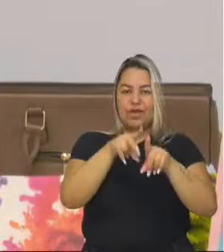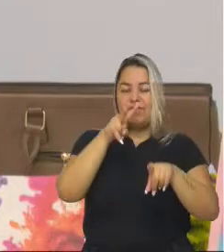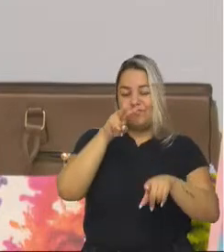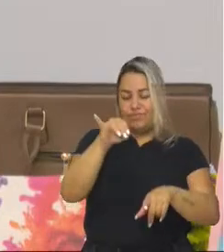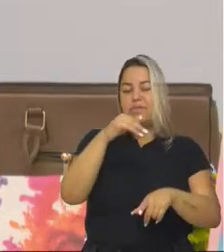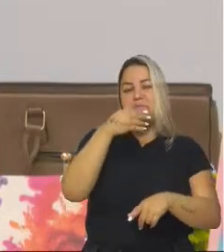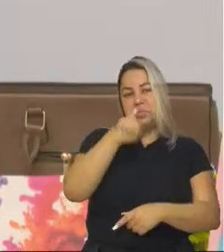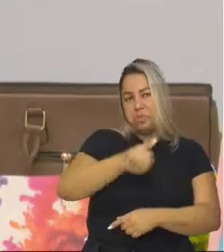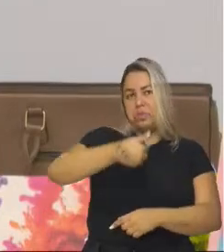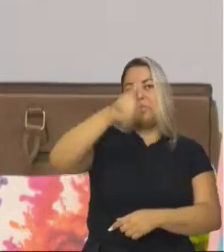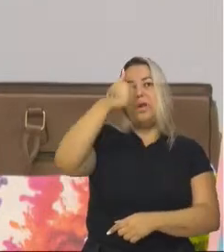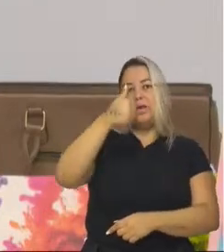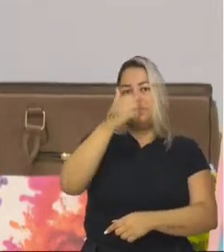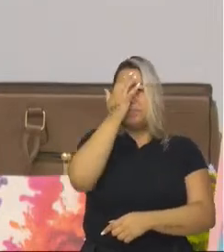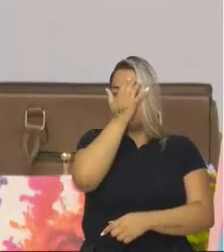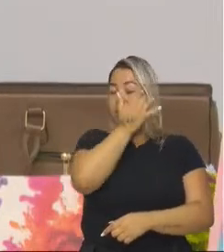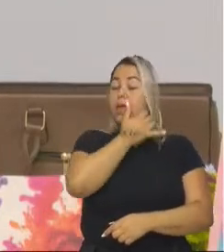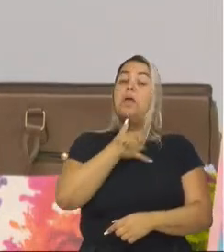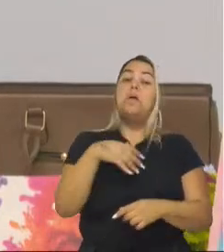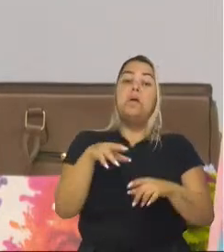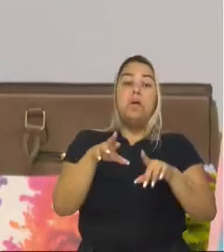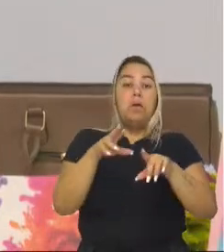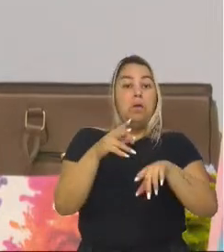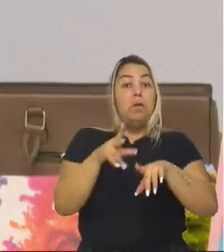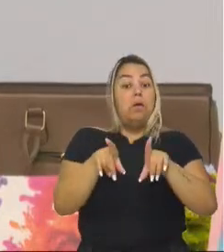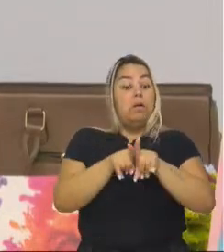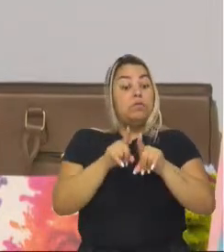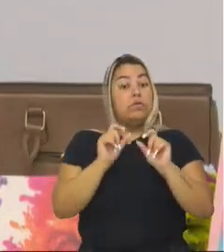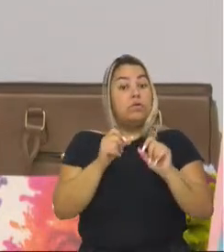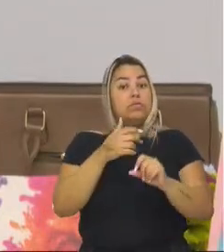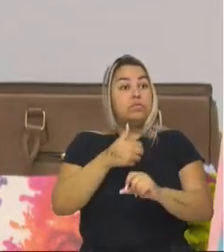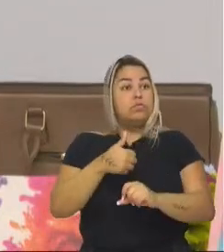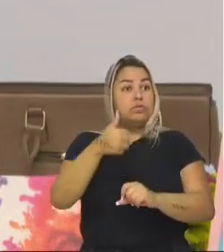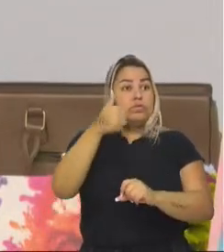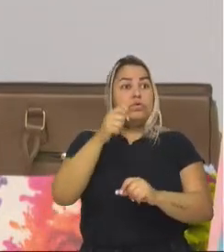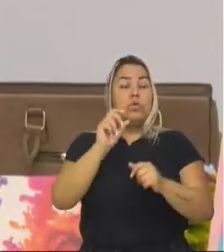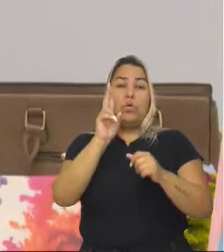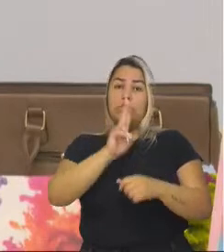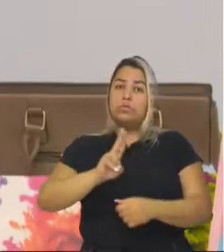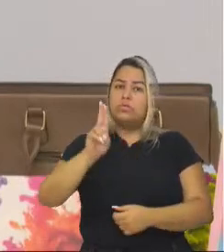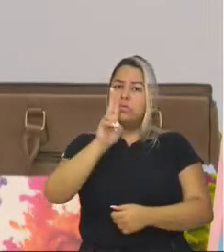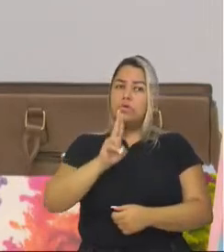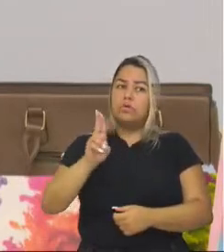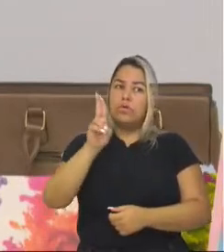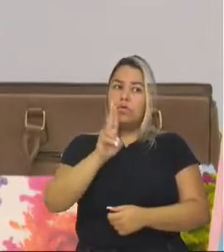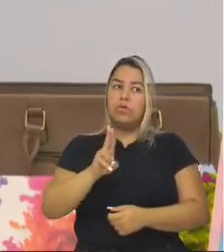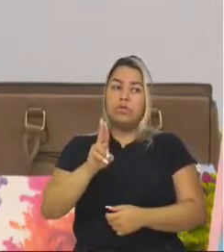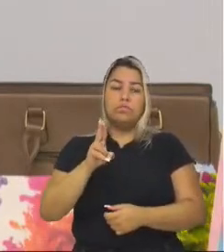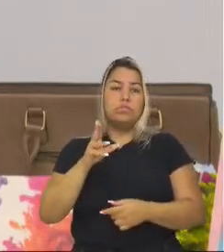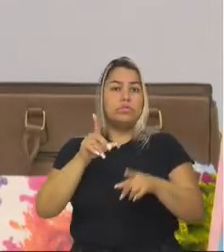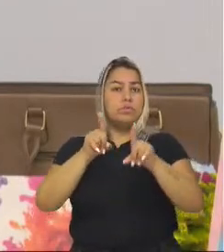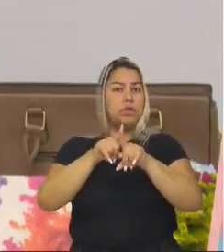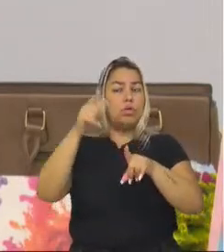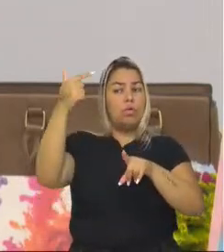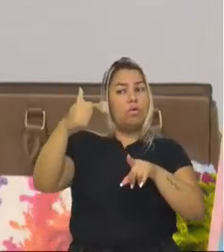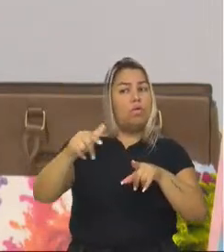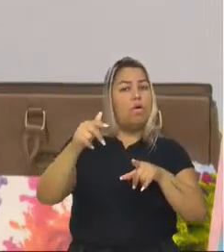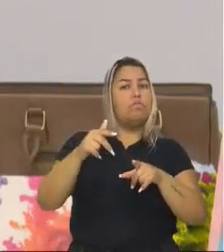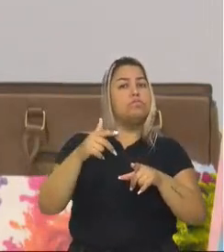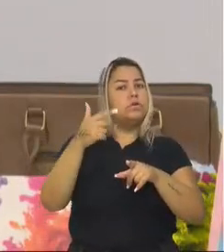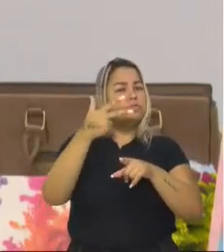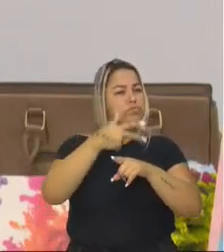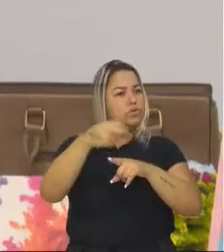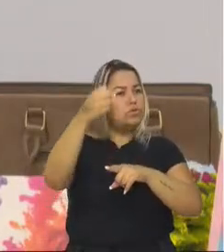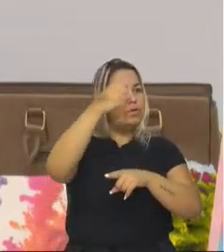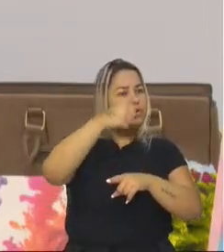mais, né? Mas olha a potência dessa resolução. O quanto a gente usou ela como tábua. Ela e outras conquistas que nós tivemos, como